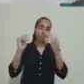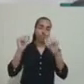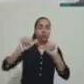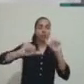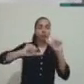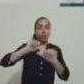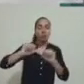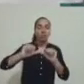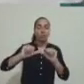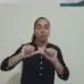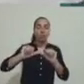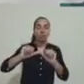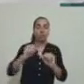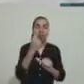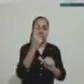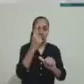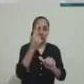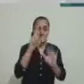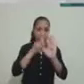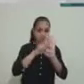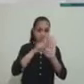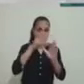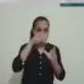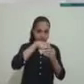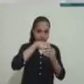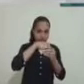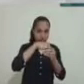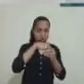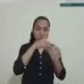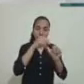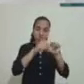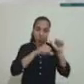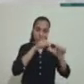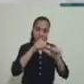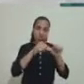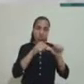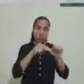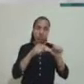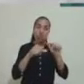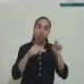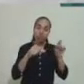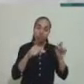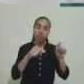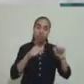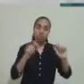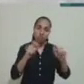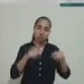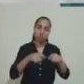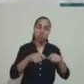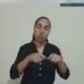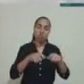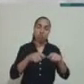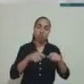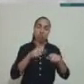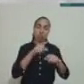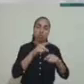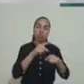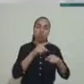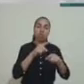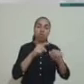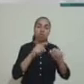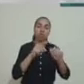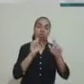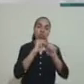item na lei e também que dê a possibilidade de ser equiparada a participação da sociedade civil